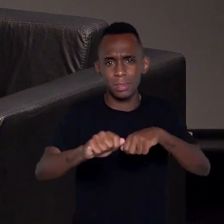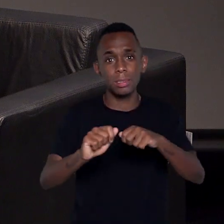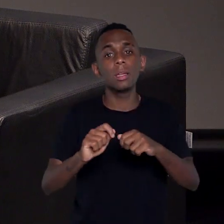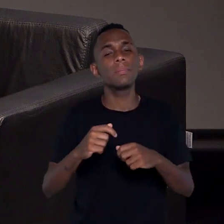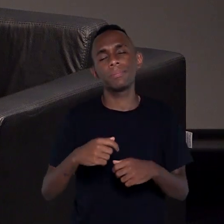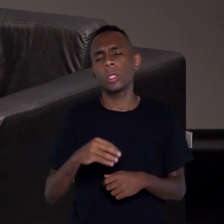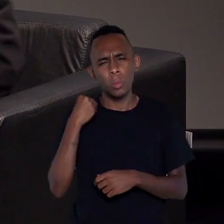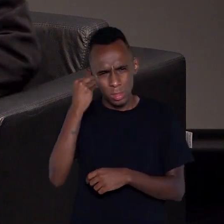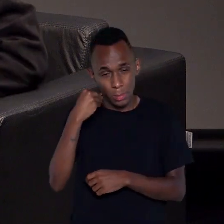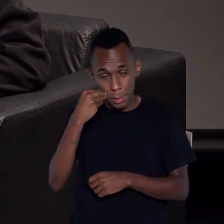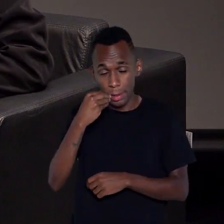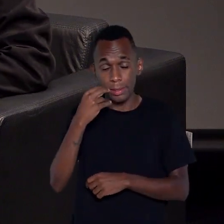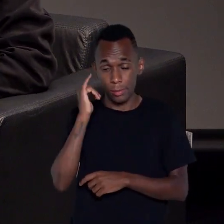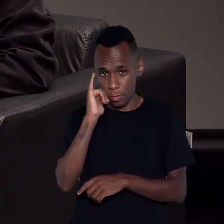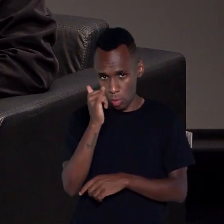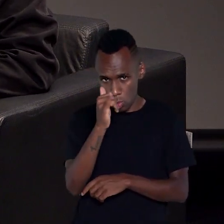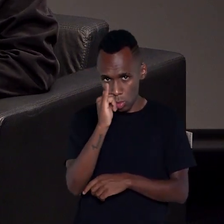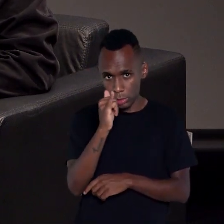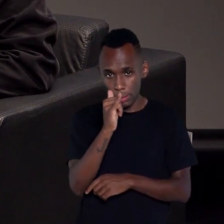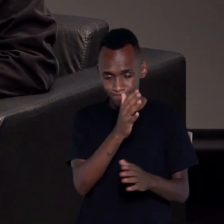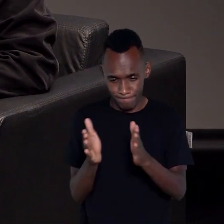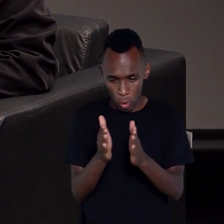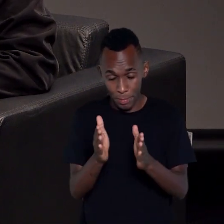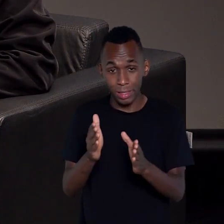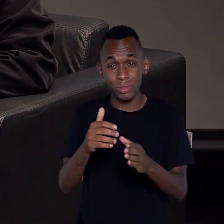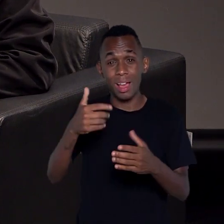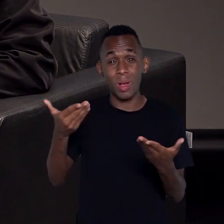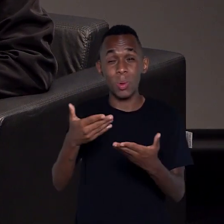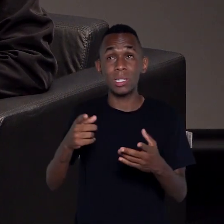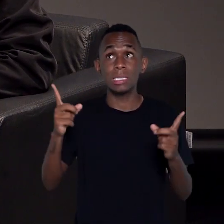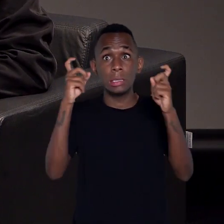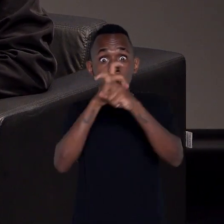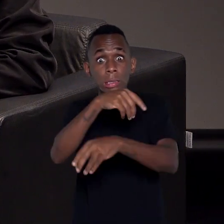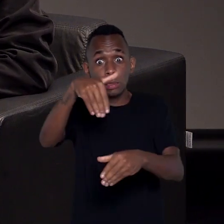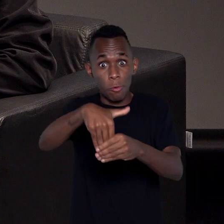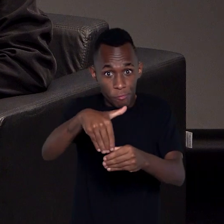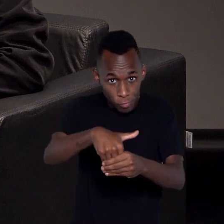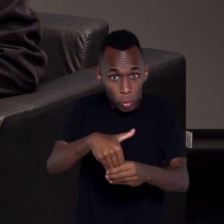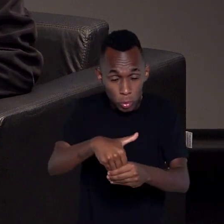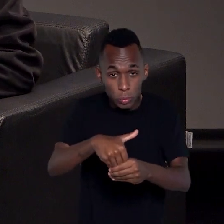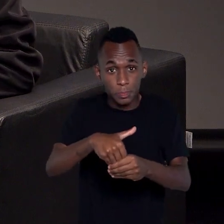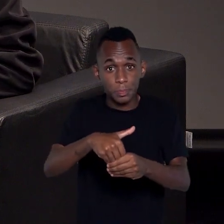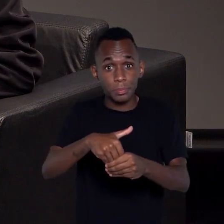tão engraçada, vou aproveitar que estamos nesse período eleitoral tão conturbado, né?